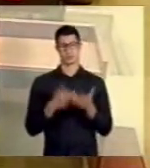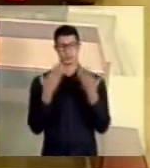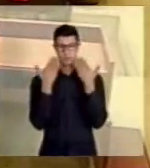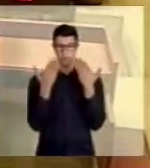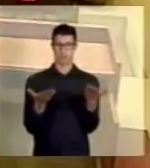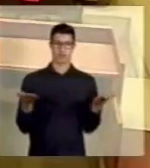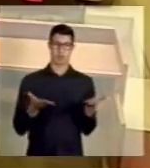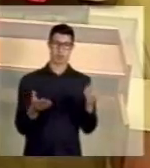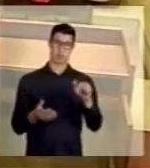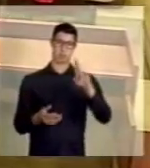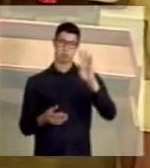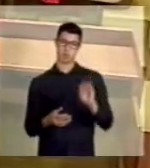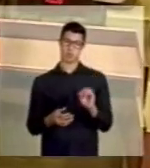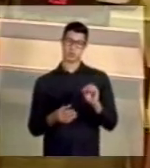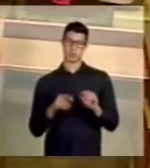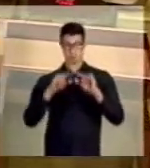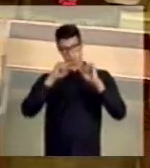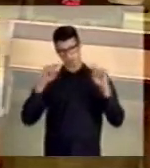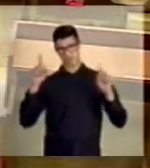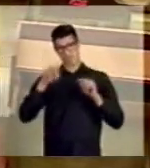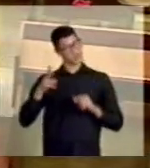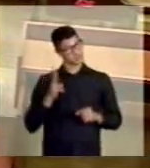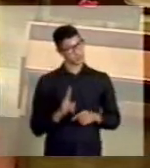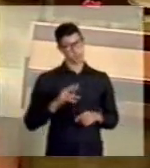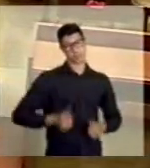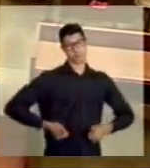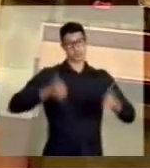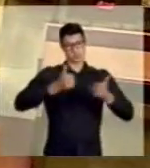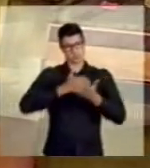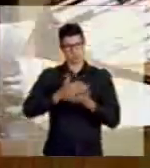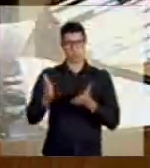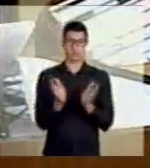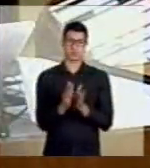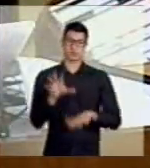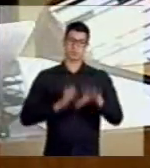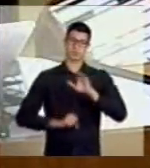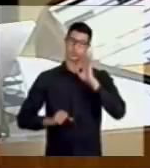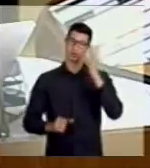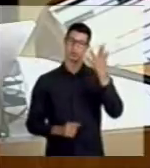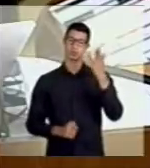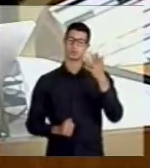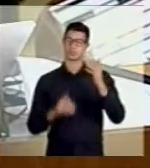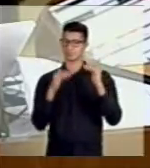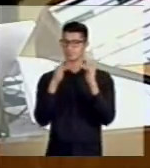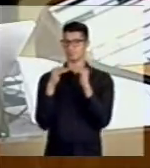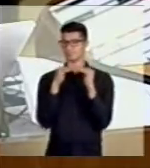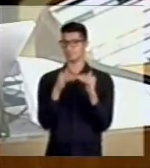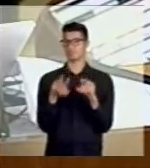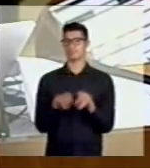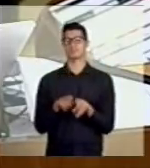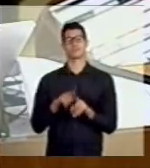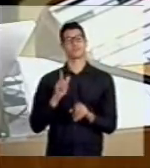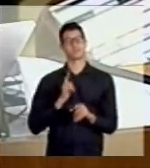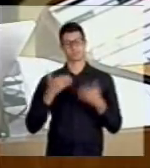apresentadas nestes autos. Sublinho que é sempre positiva a iniciativa das partes buscar a solução consensual, estando